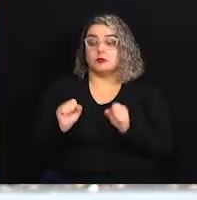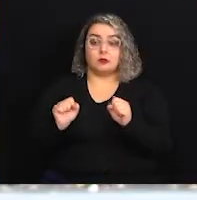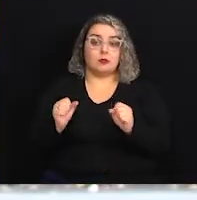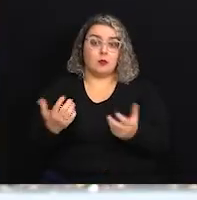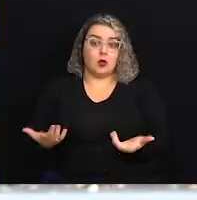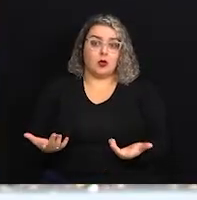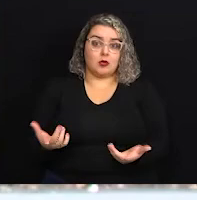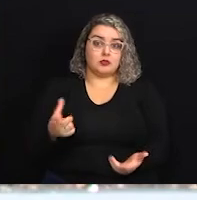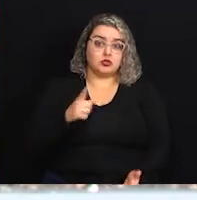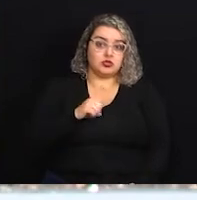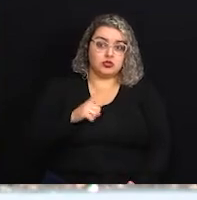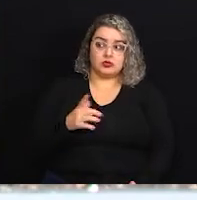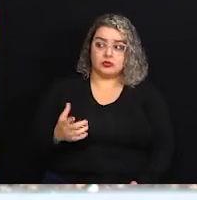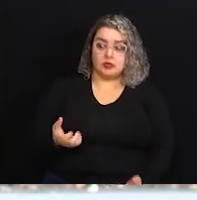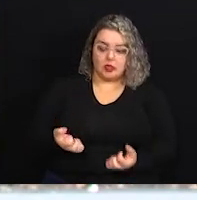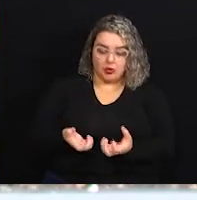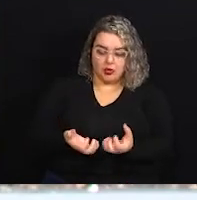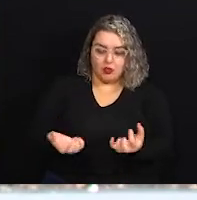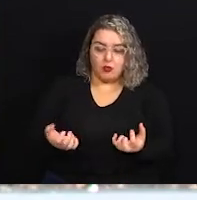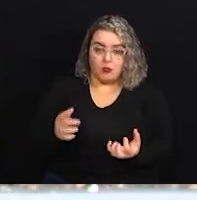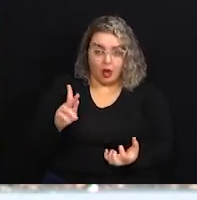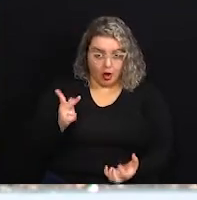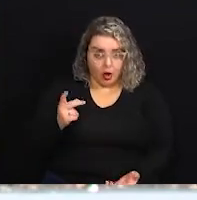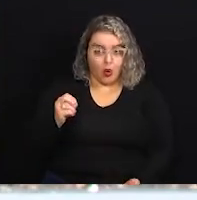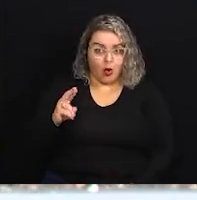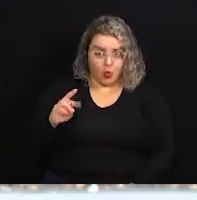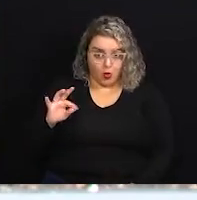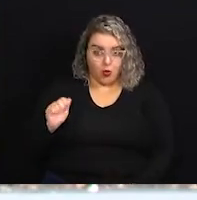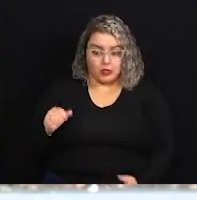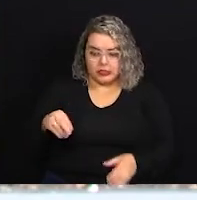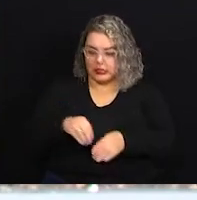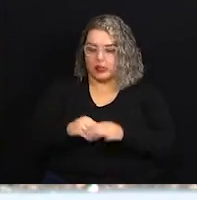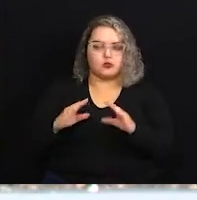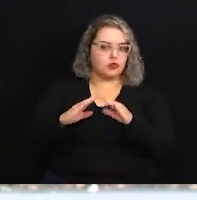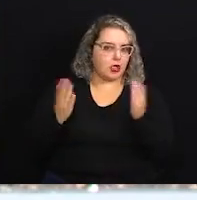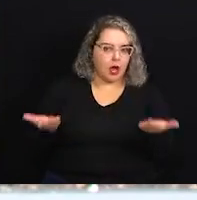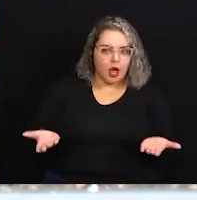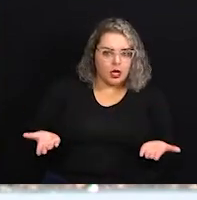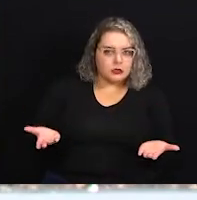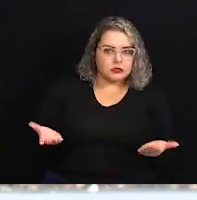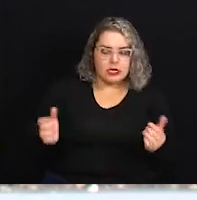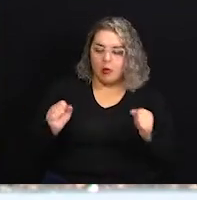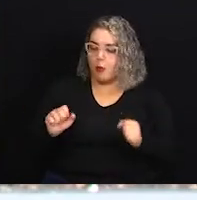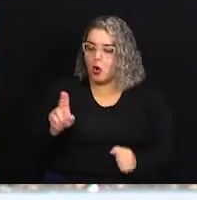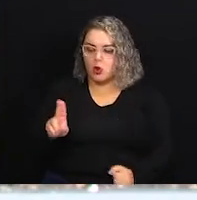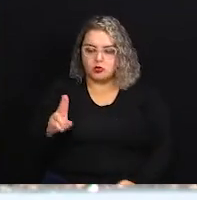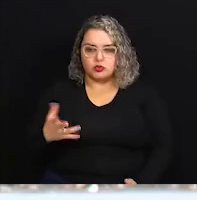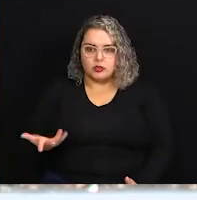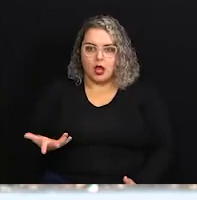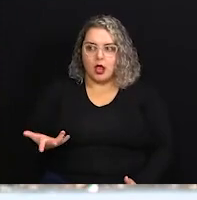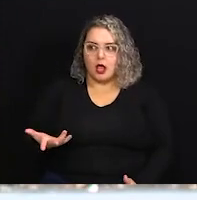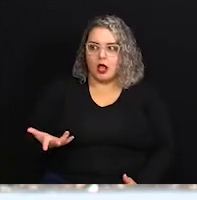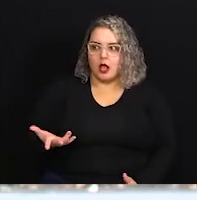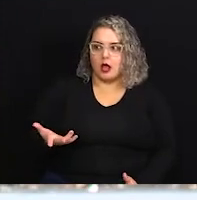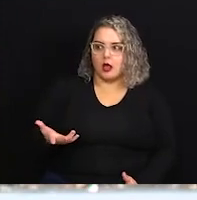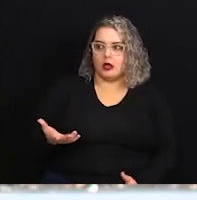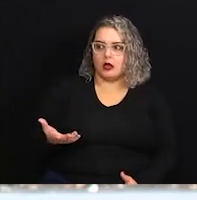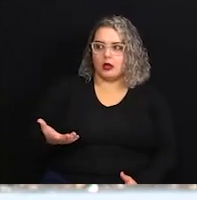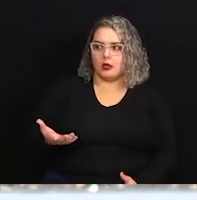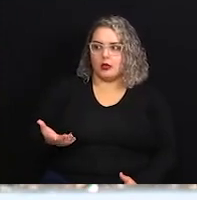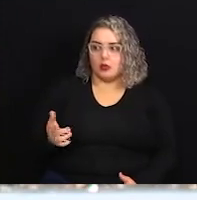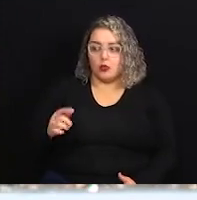Você pode ter uma horta na sua residência, você pode usar muito